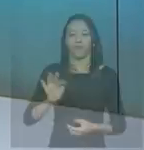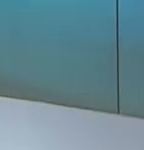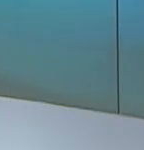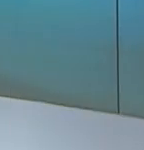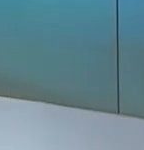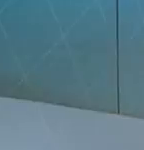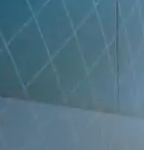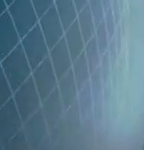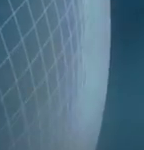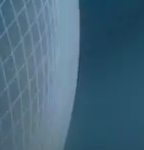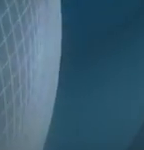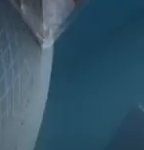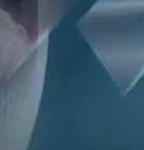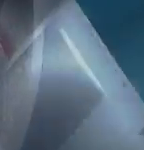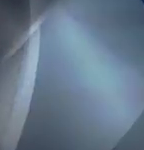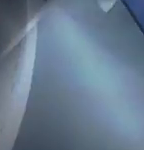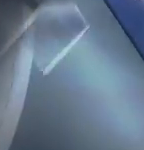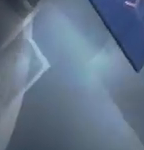Federal